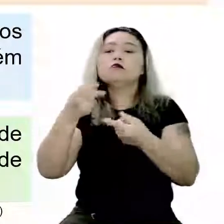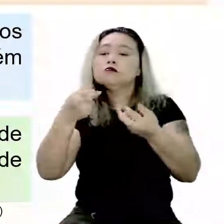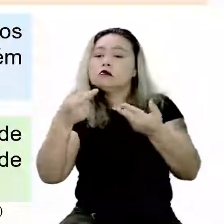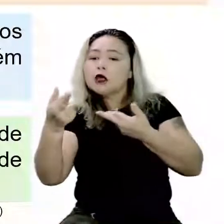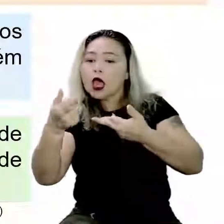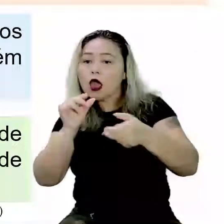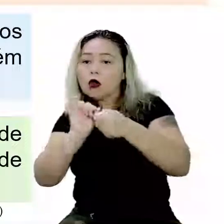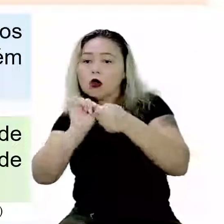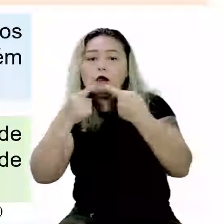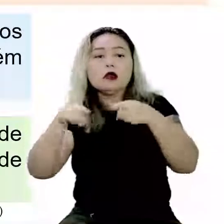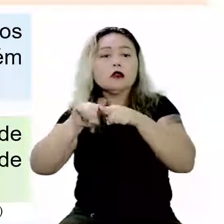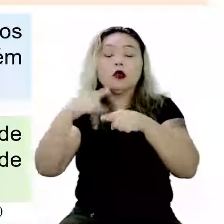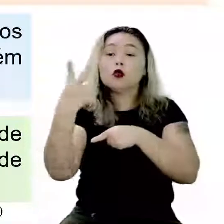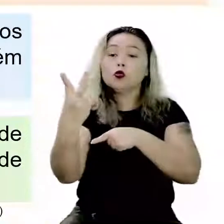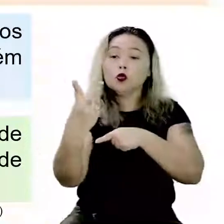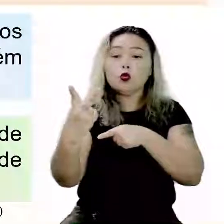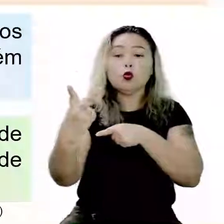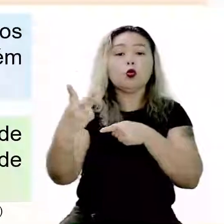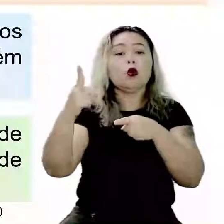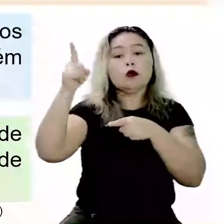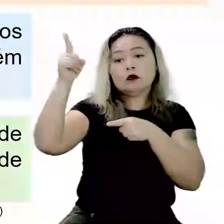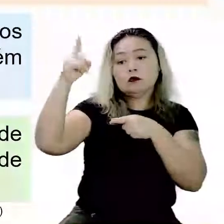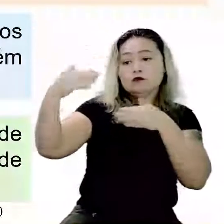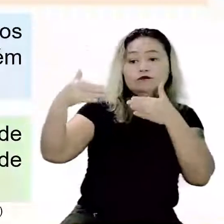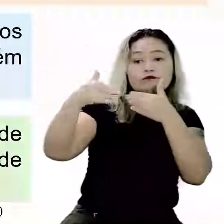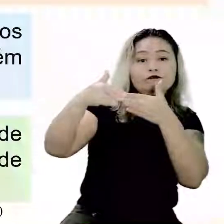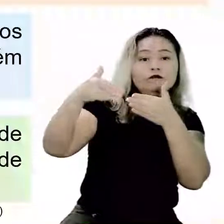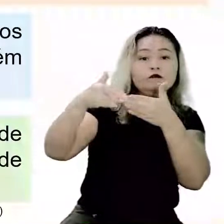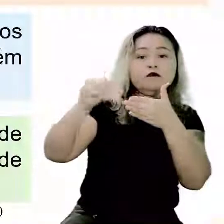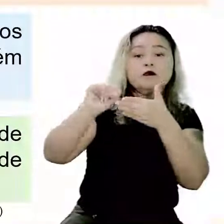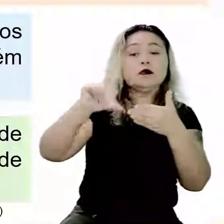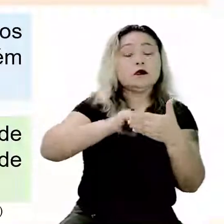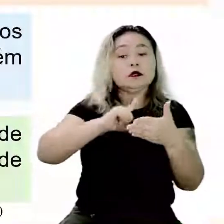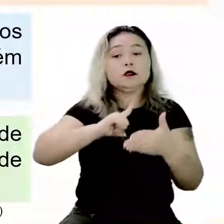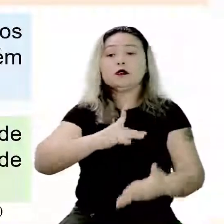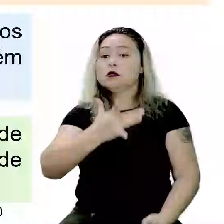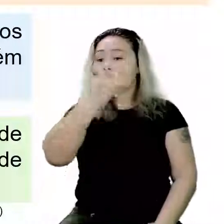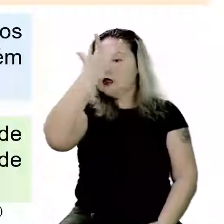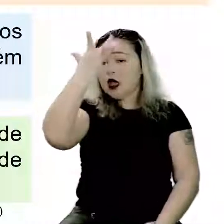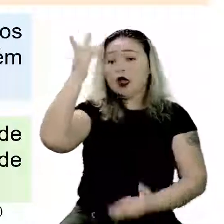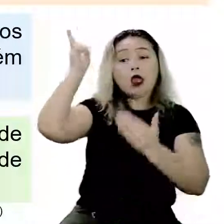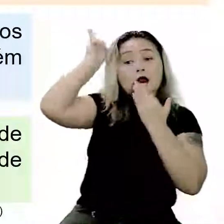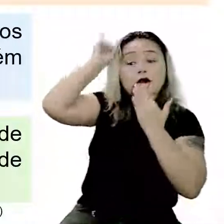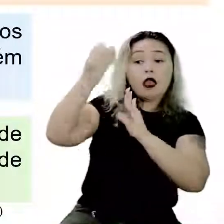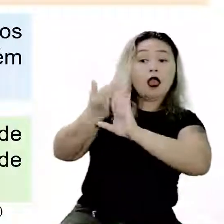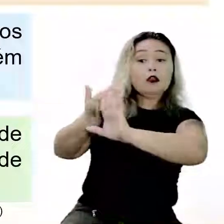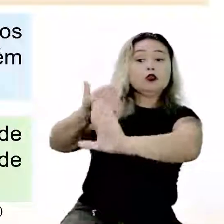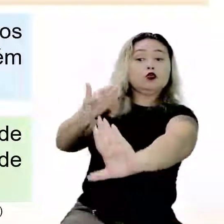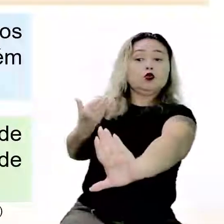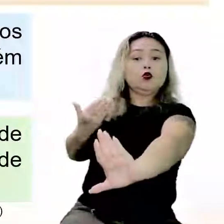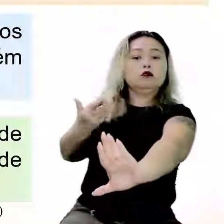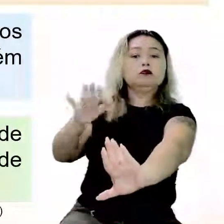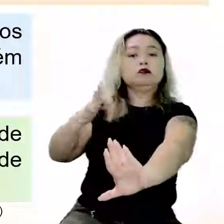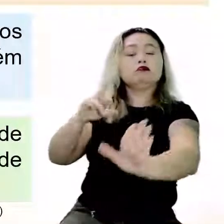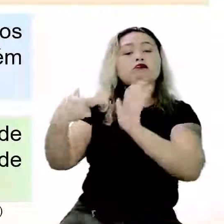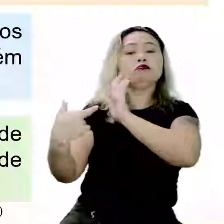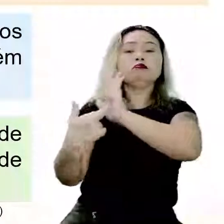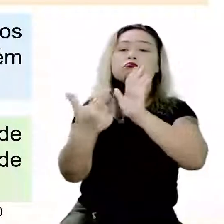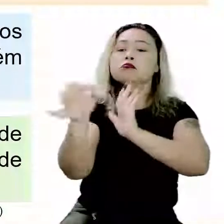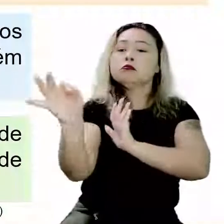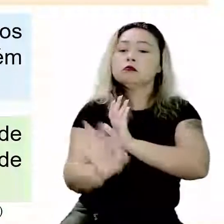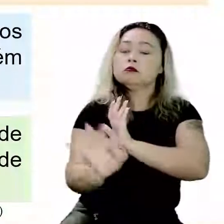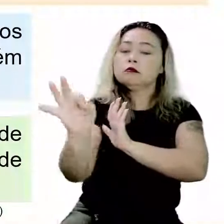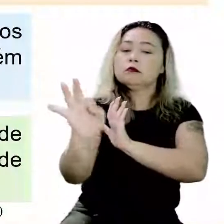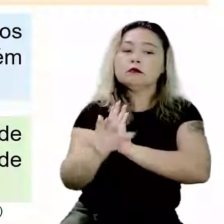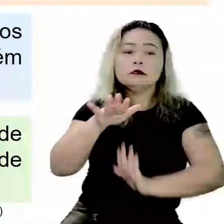vestígios indicando a presença de índios isolados, o que representa aproximadamente